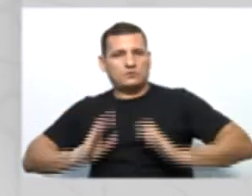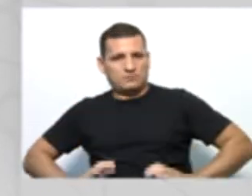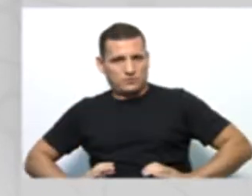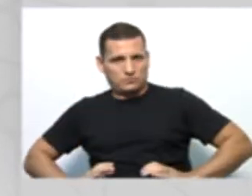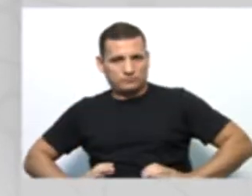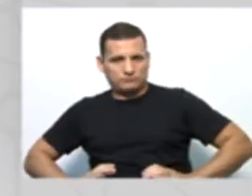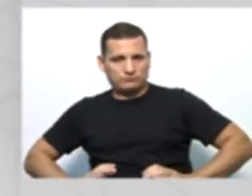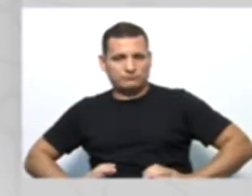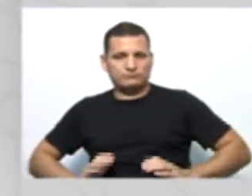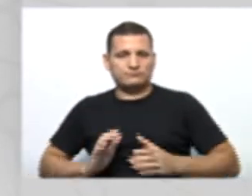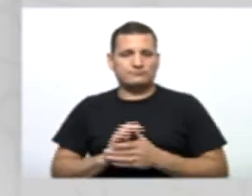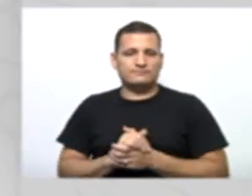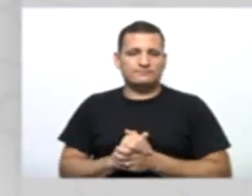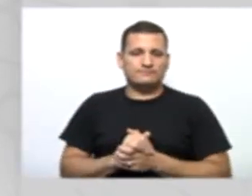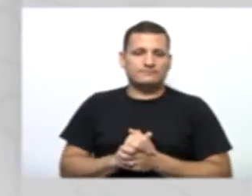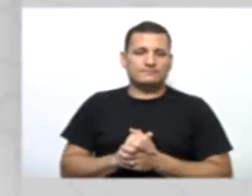regra.